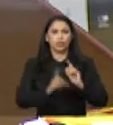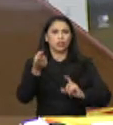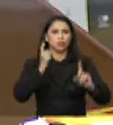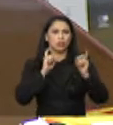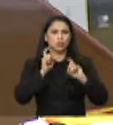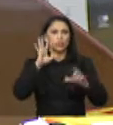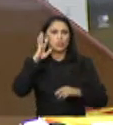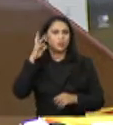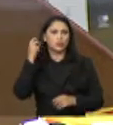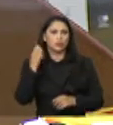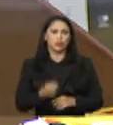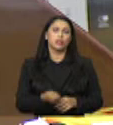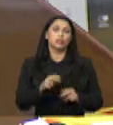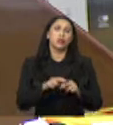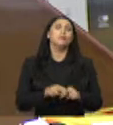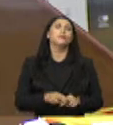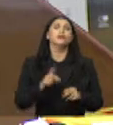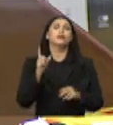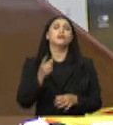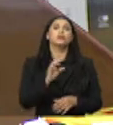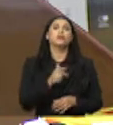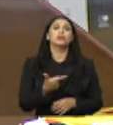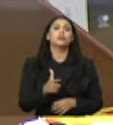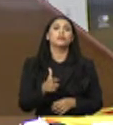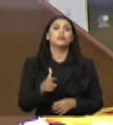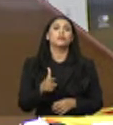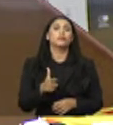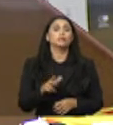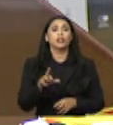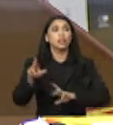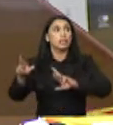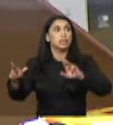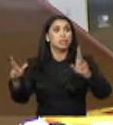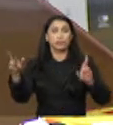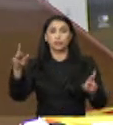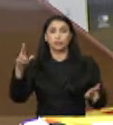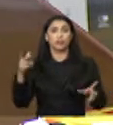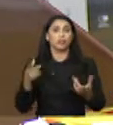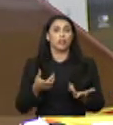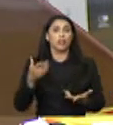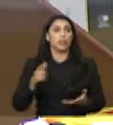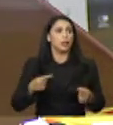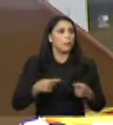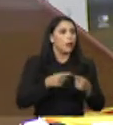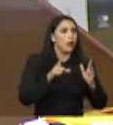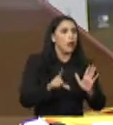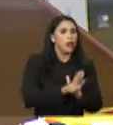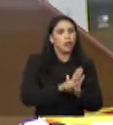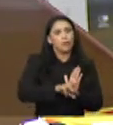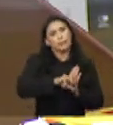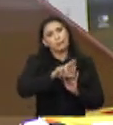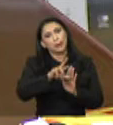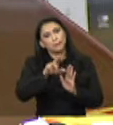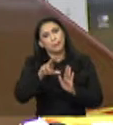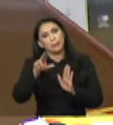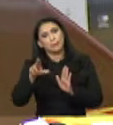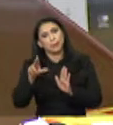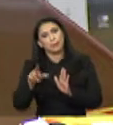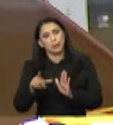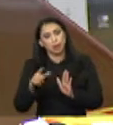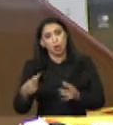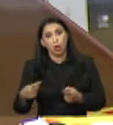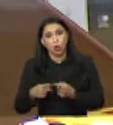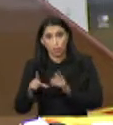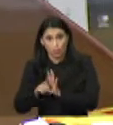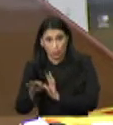tipos acionador em virtude da inexistência de distinção ontológica entre ilícitos de natureza diversas a distinção